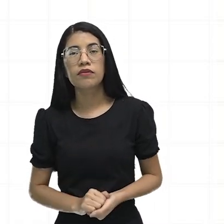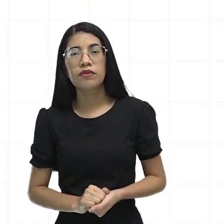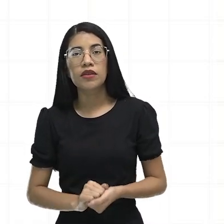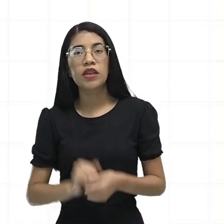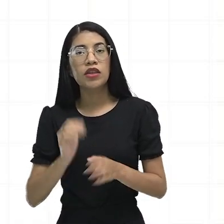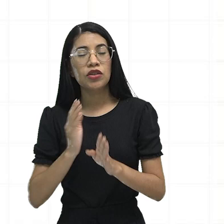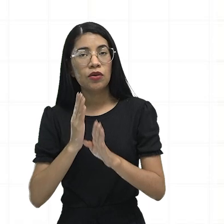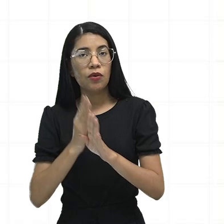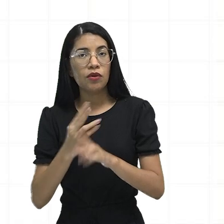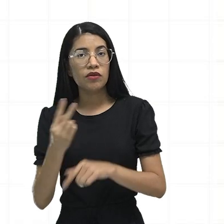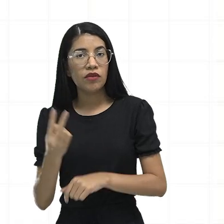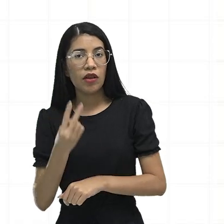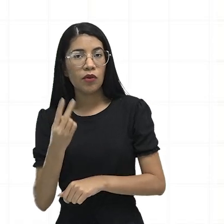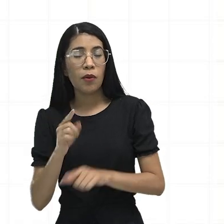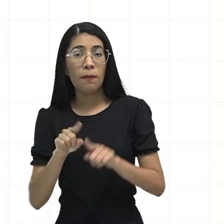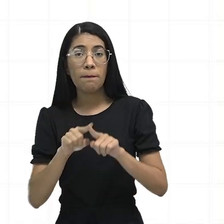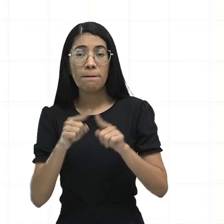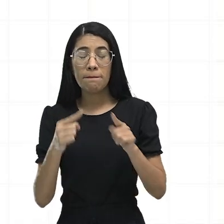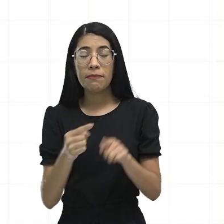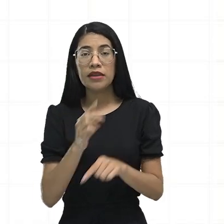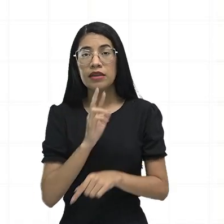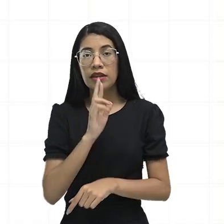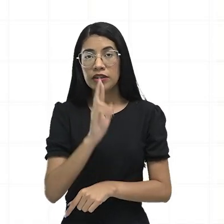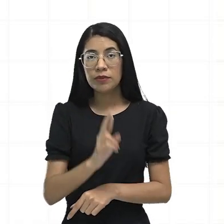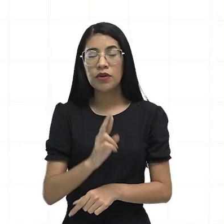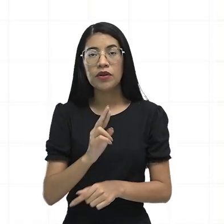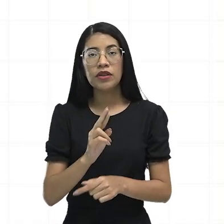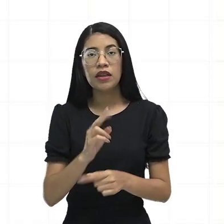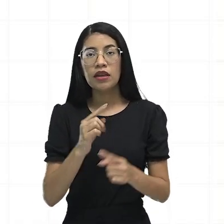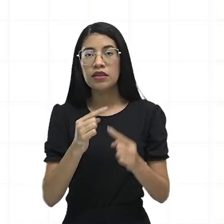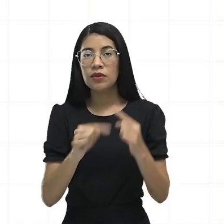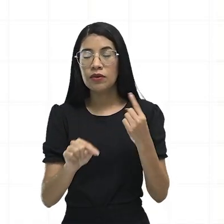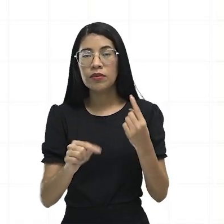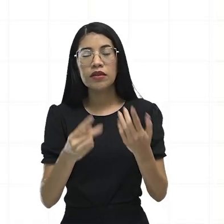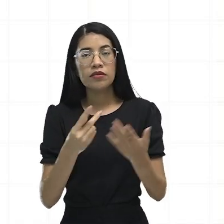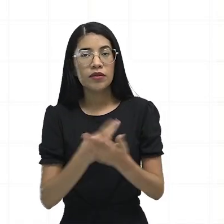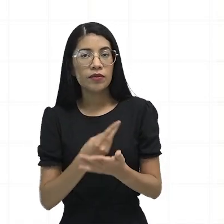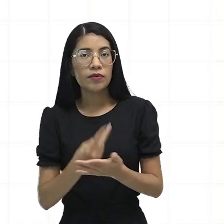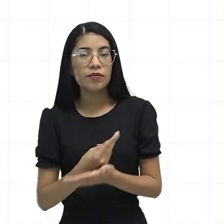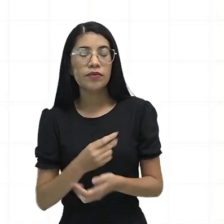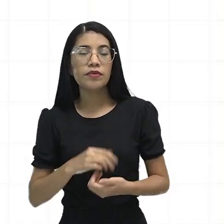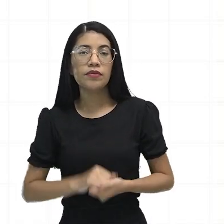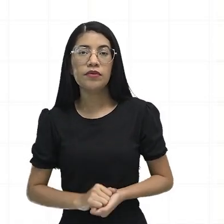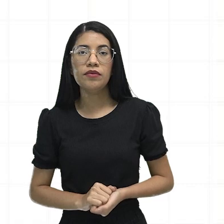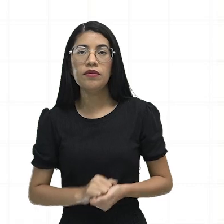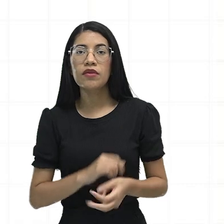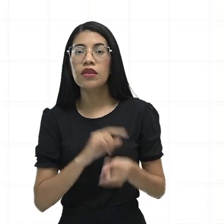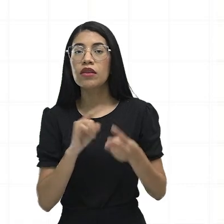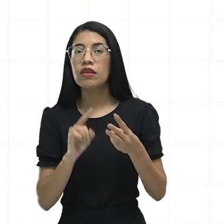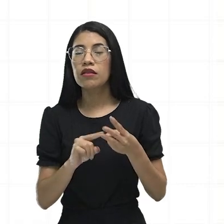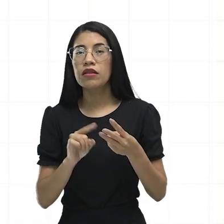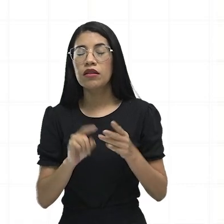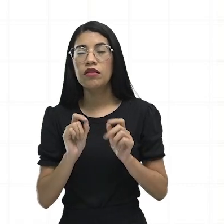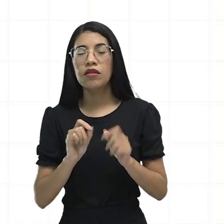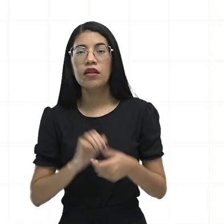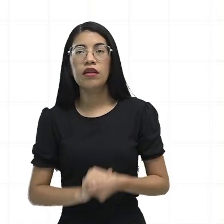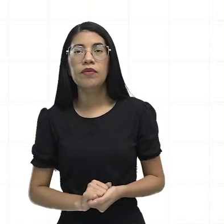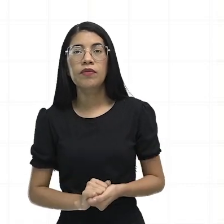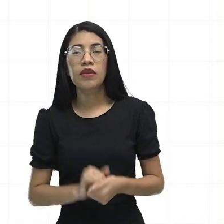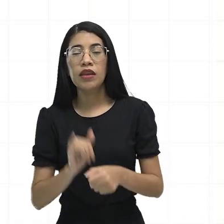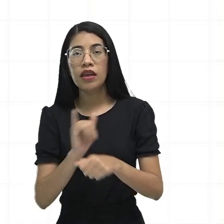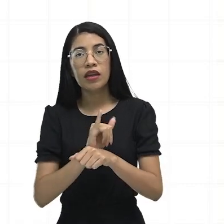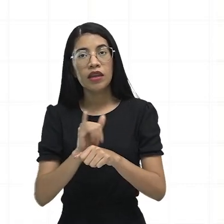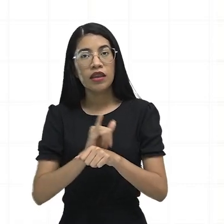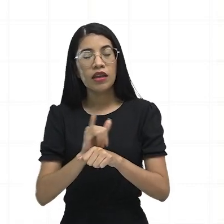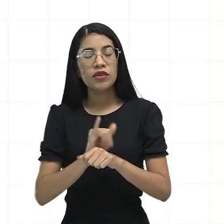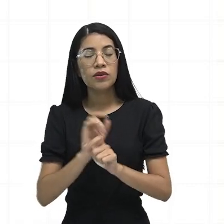chegar num valor, mas os resultados eles são diferentes. E o terceiro passo é aplicar o método da